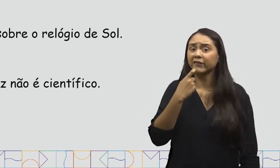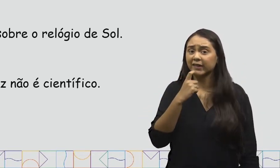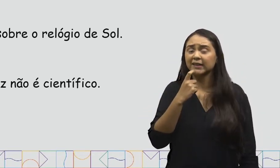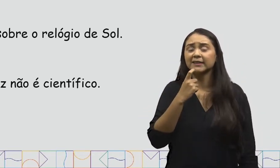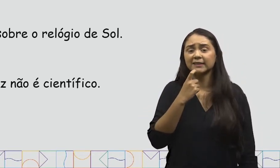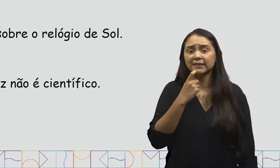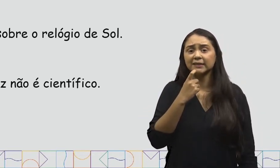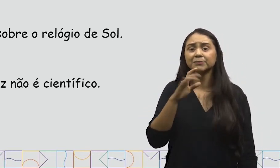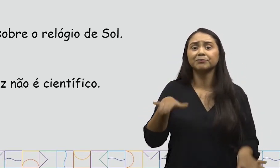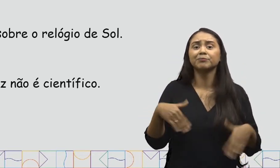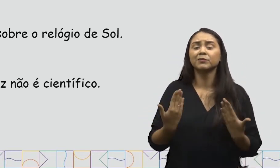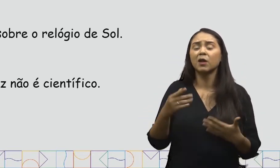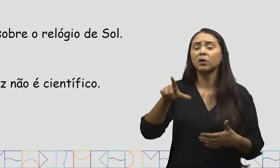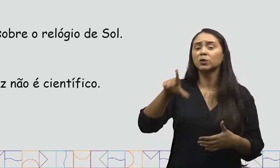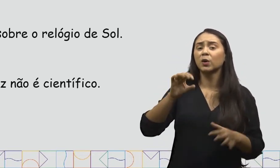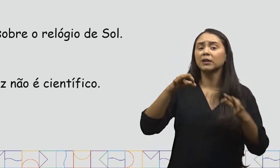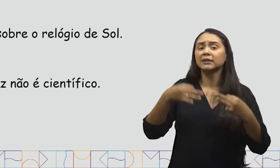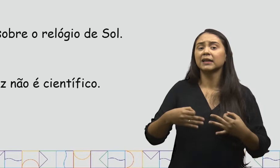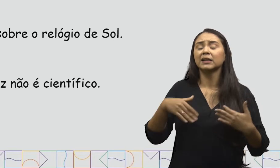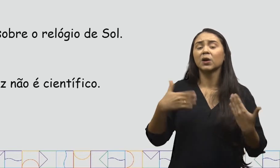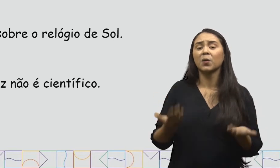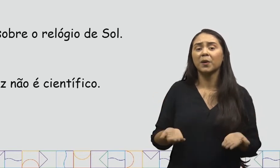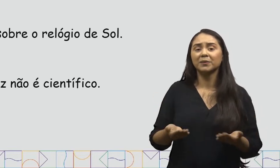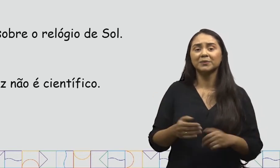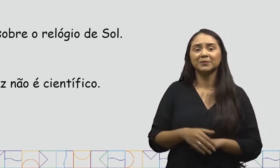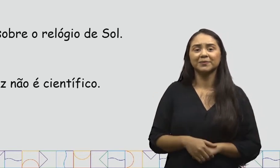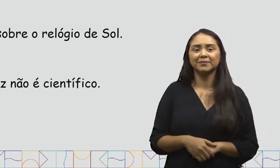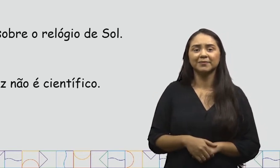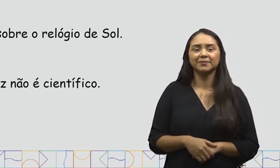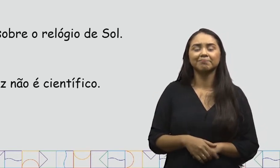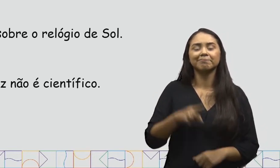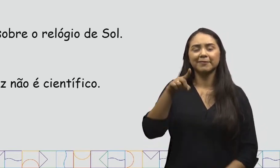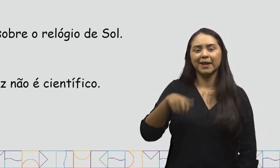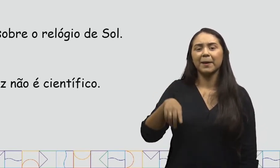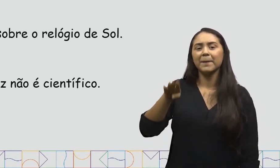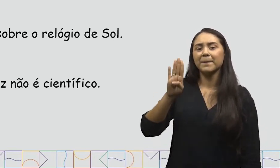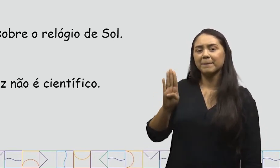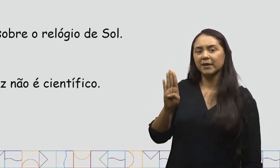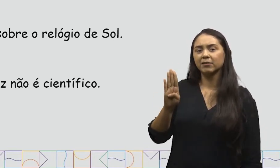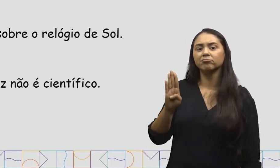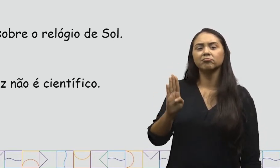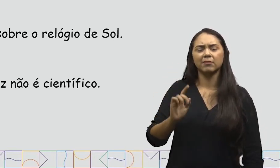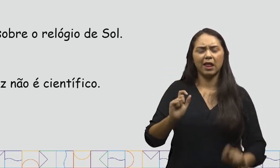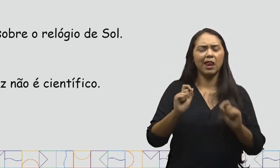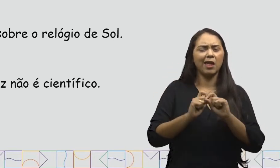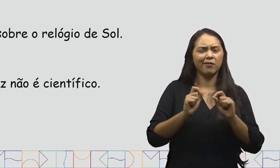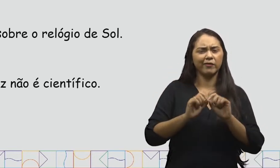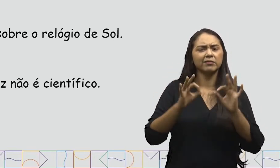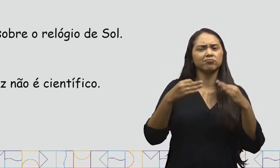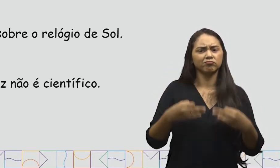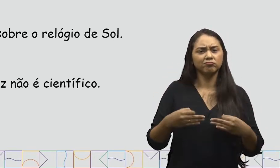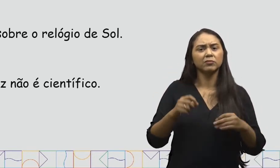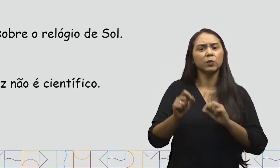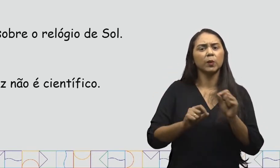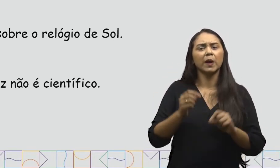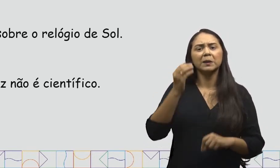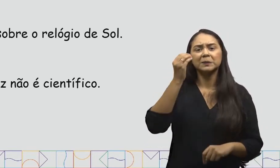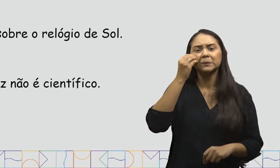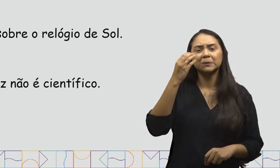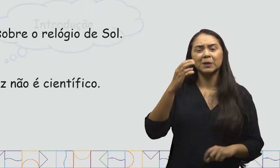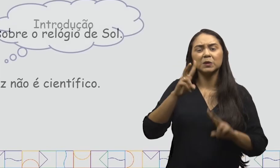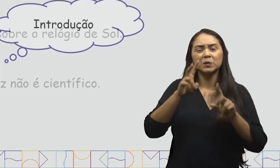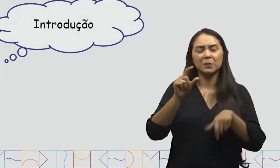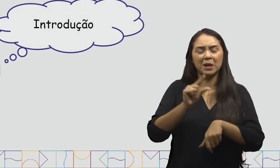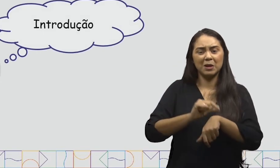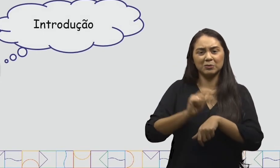Vanessa fez. Portanto, a resposta correta é a letra B. Ela fez um experimento sobre o relógio